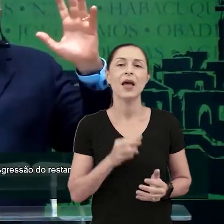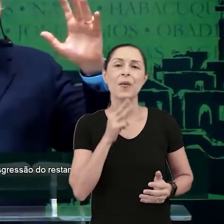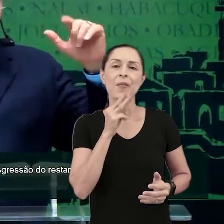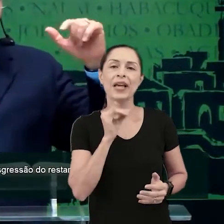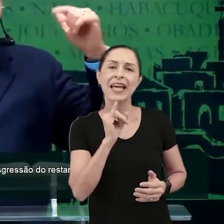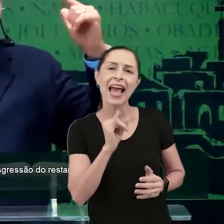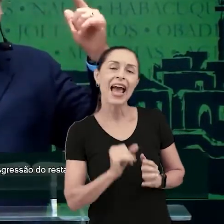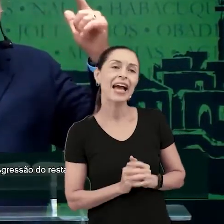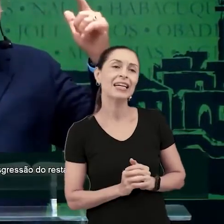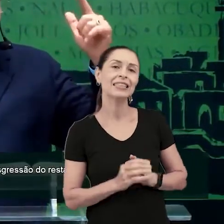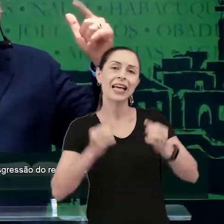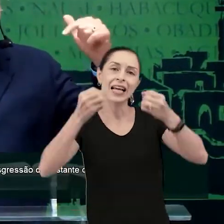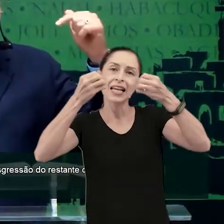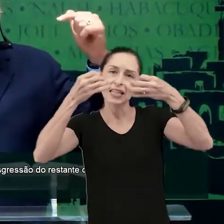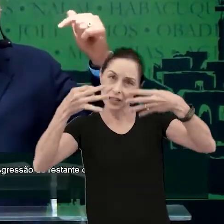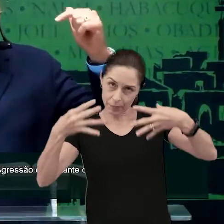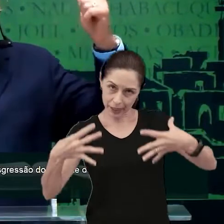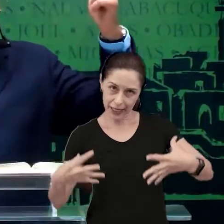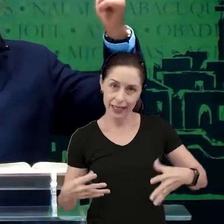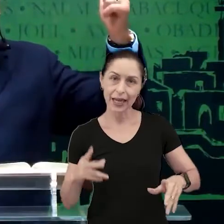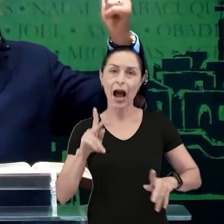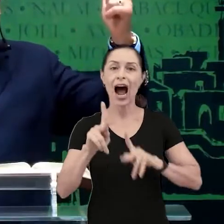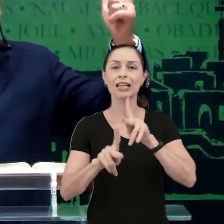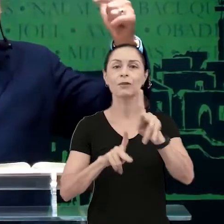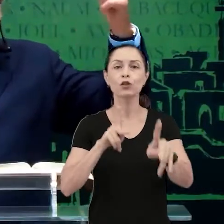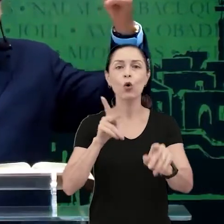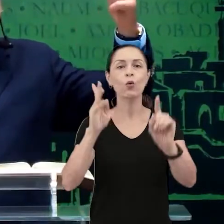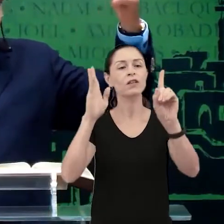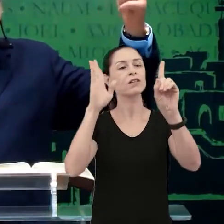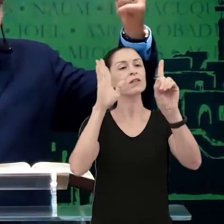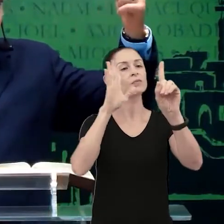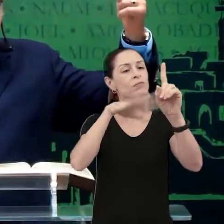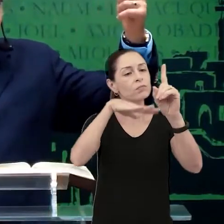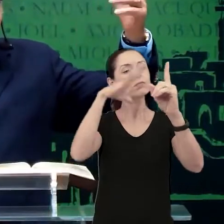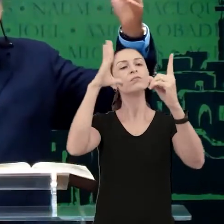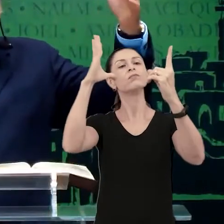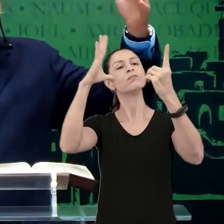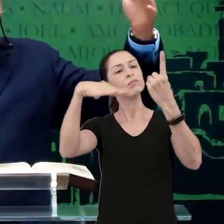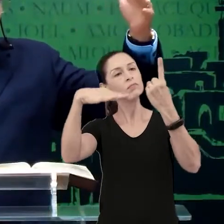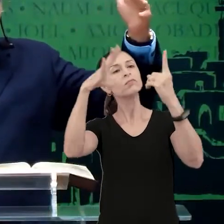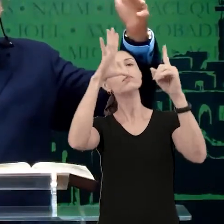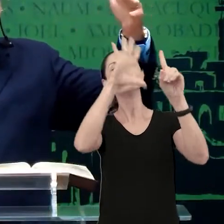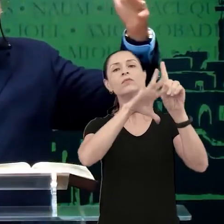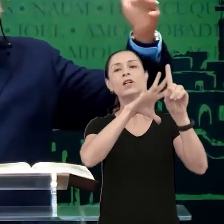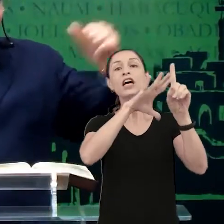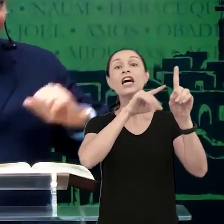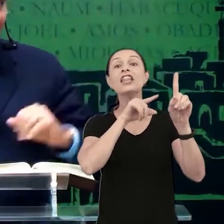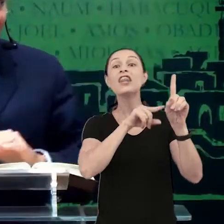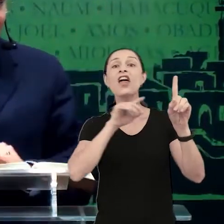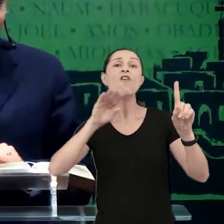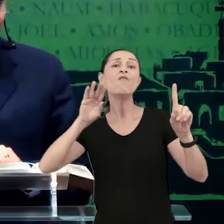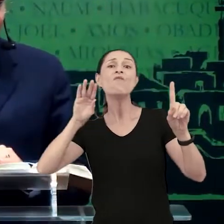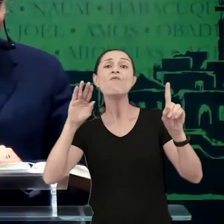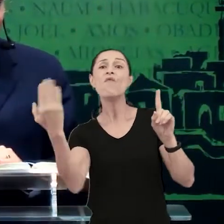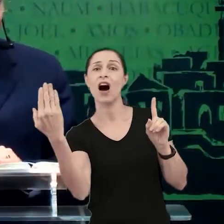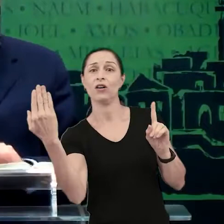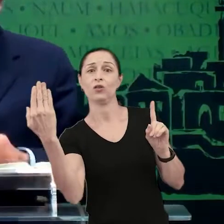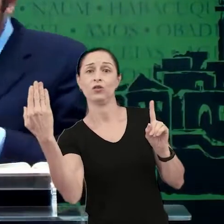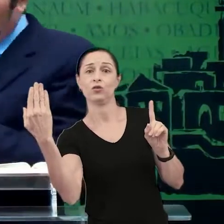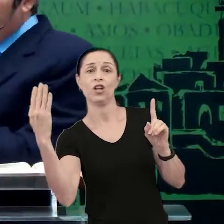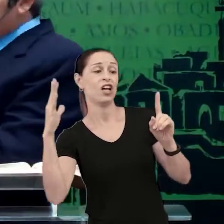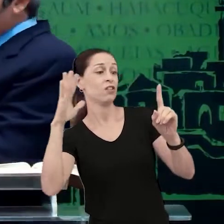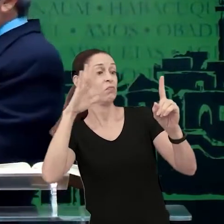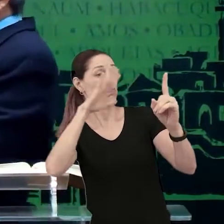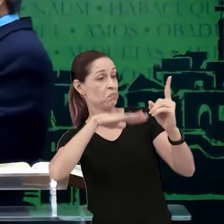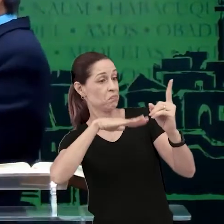Miqueias está falando que a Babilônia, que vai levar Israel para o cativeiro, Judá para o cativeiro, é um povo politeísta.